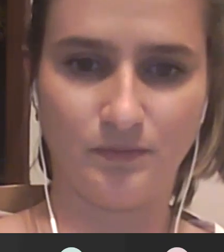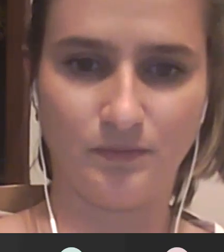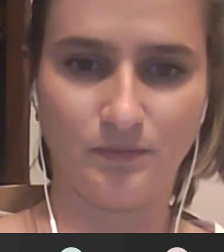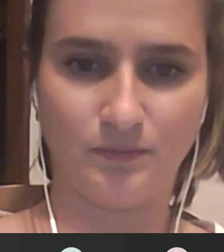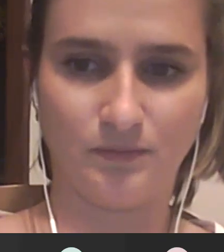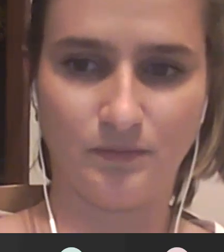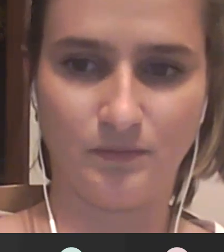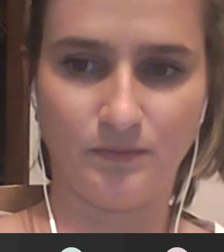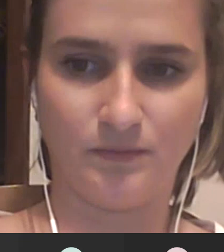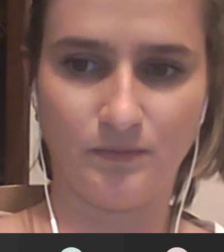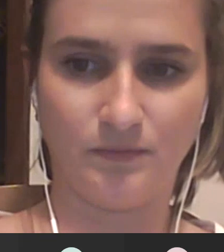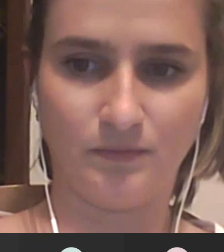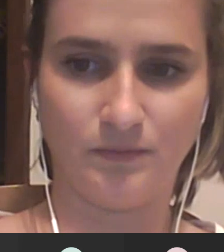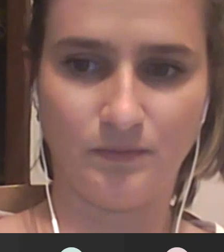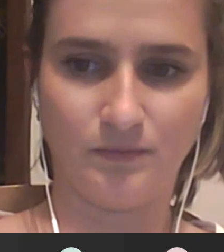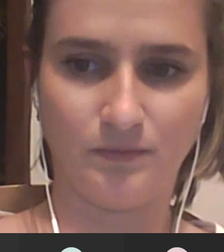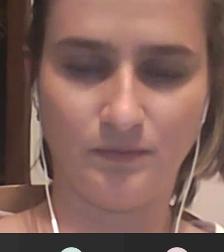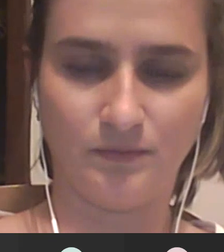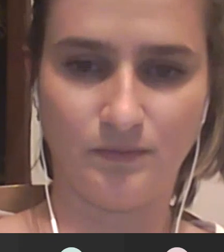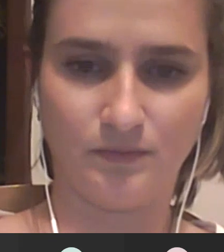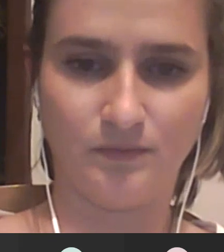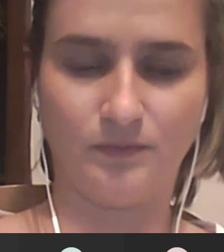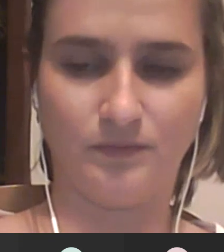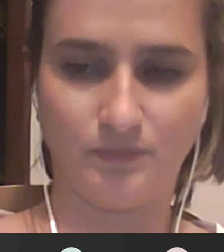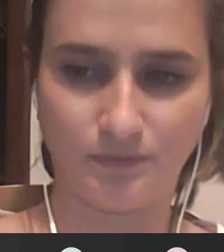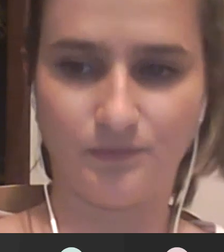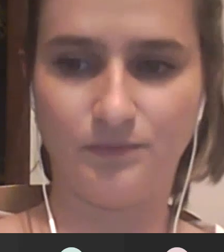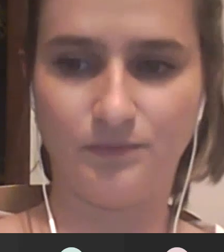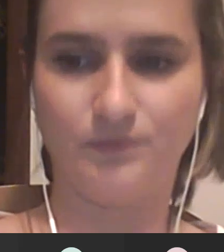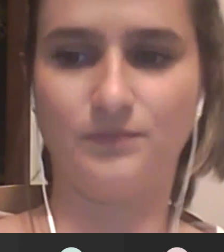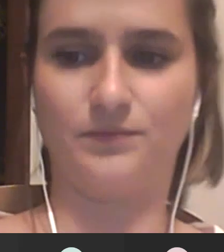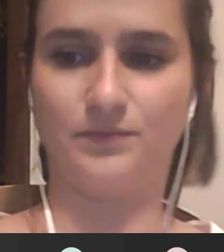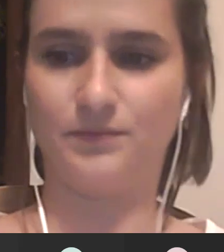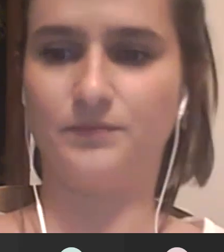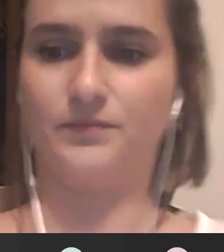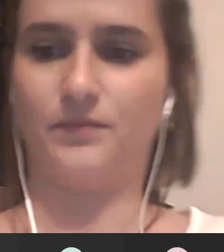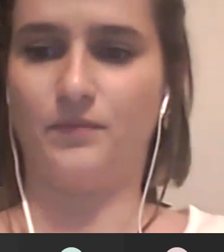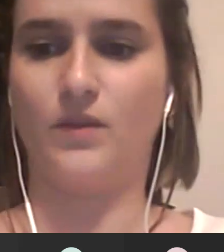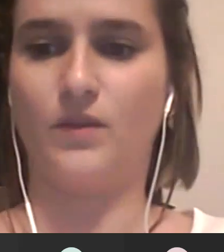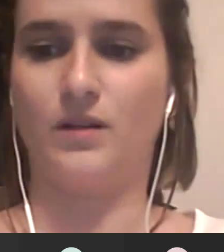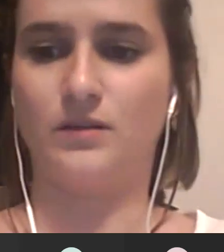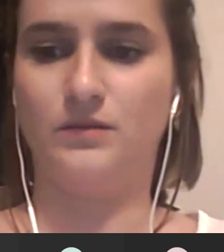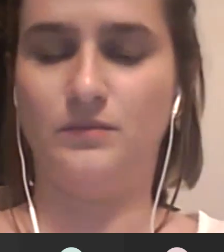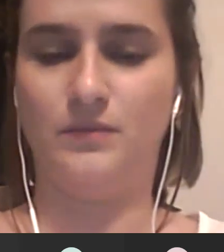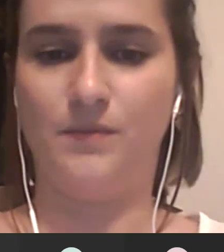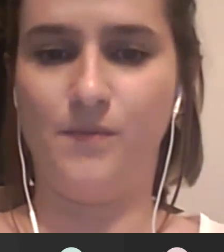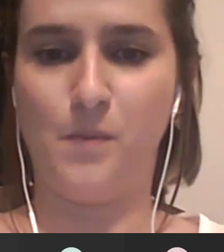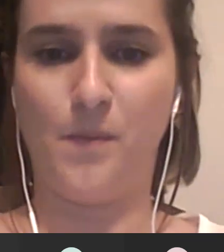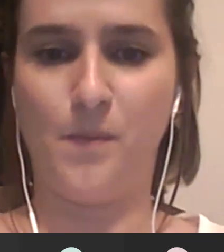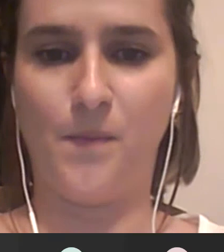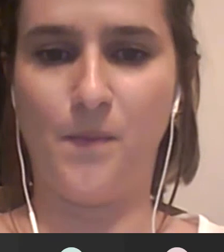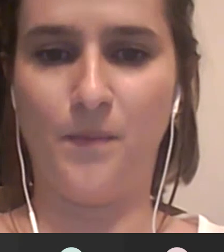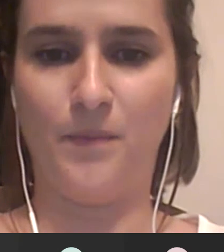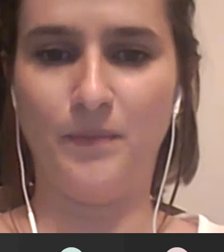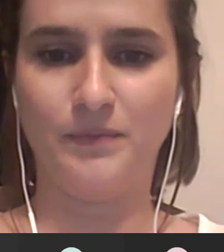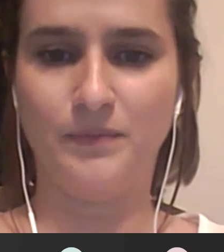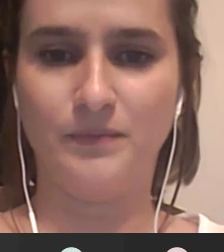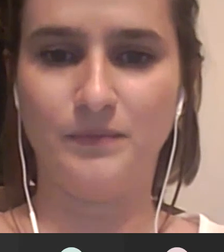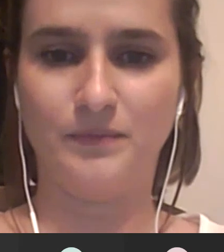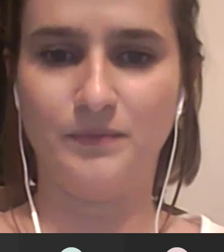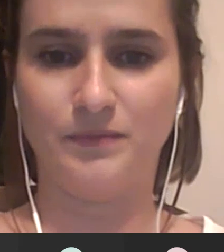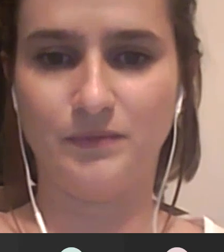por acaso, né, a gente viesse contaminar, que sejam como os colegas que já passaram por ela, com sintomas leves, né? E a gente